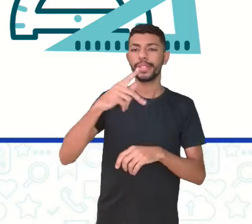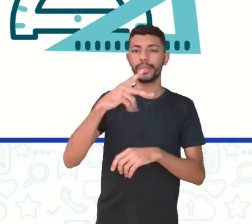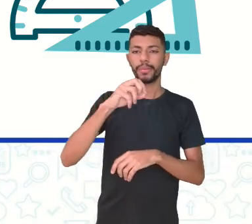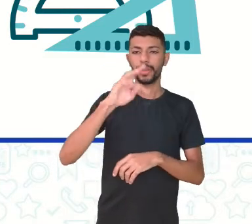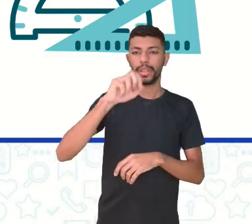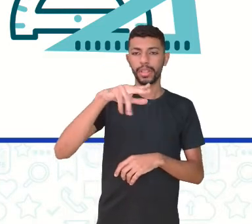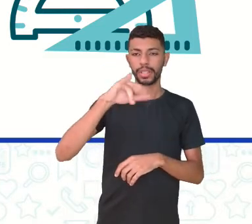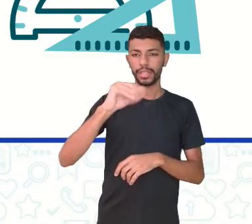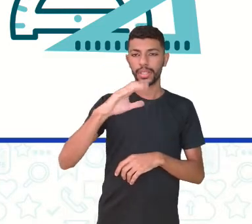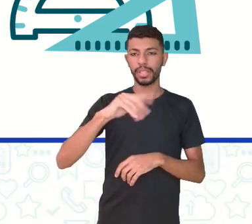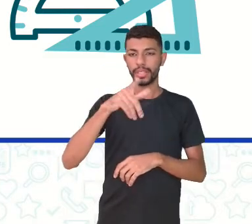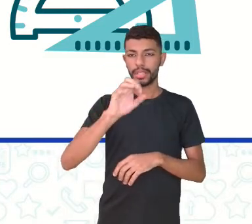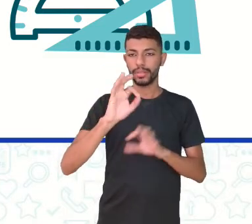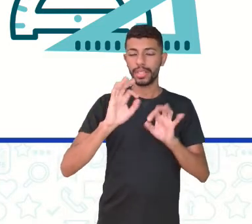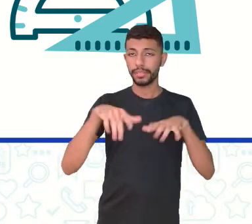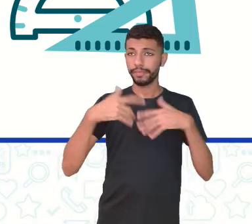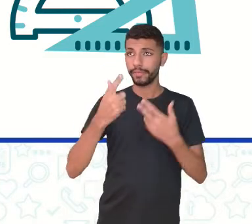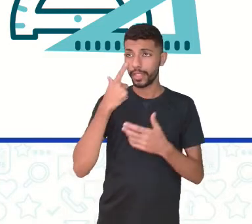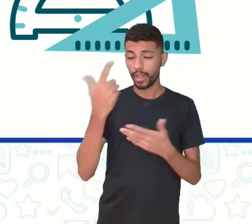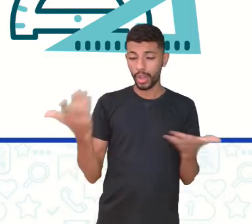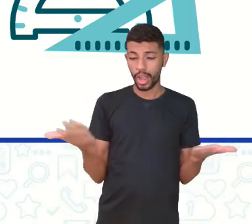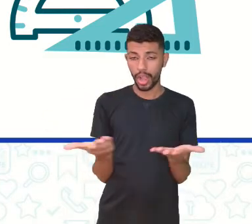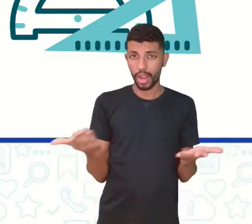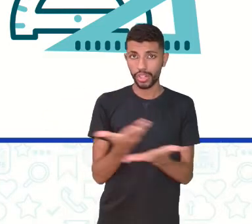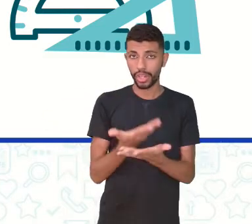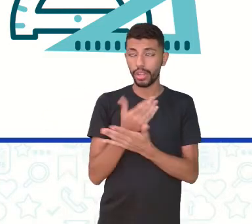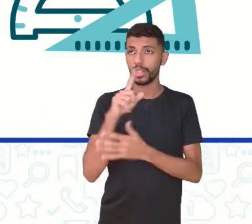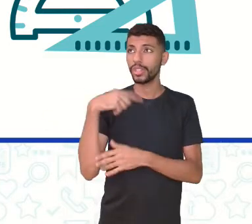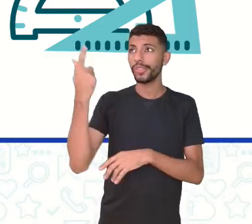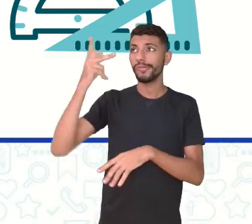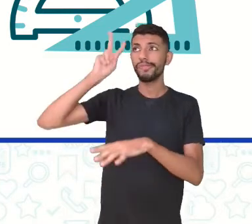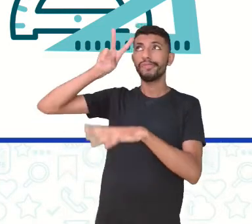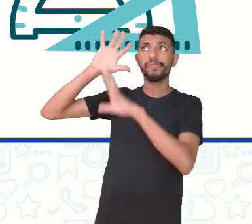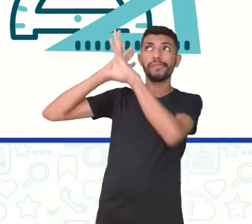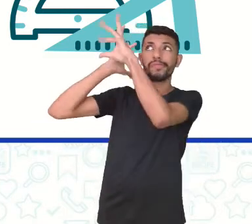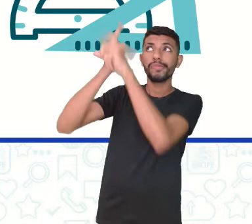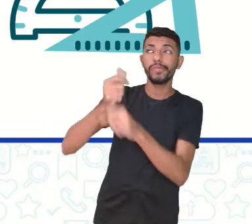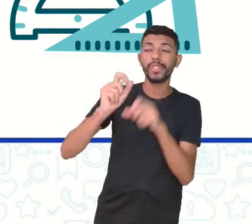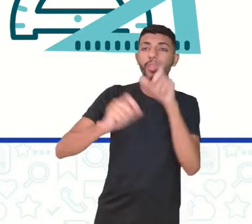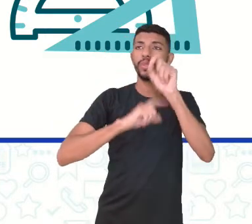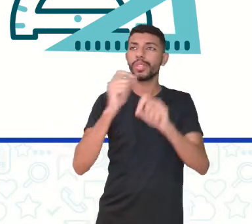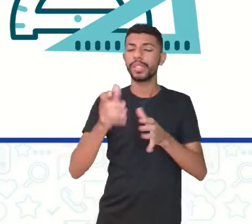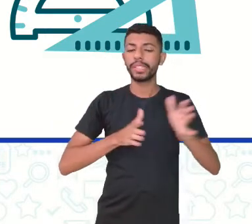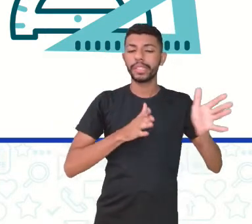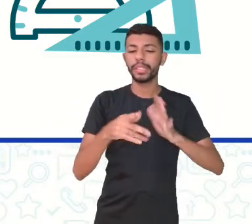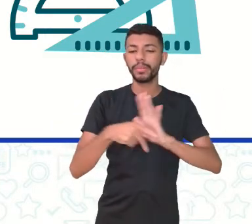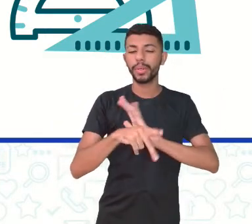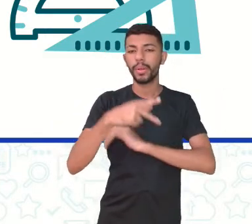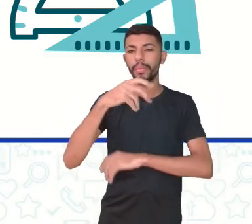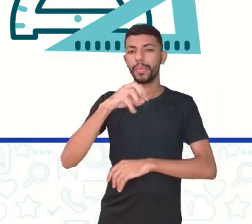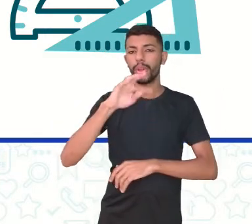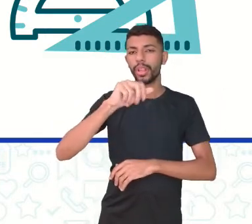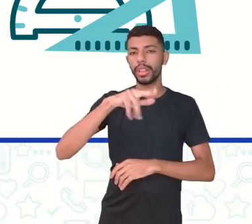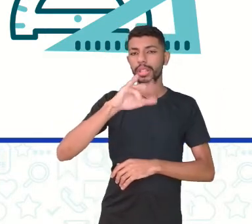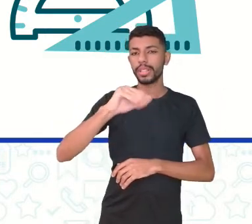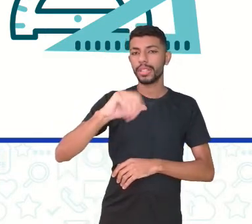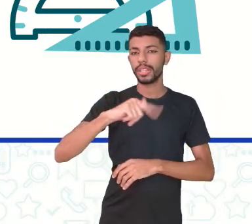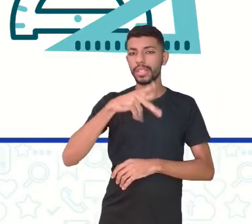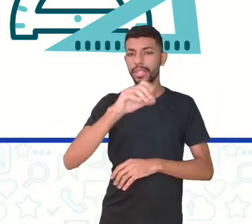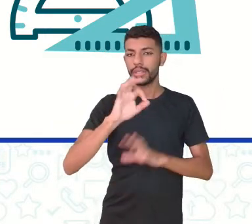potenciações, certo? Então, na aula de hoje, a gente vai relembrar essa parte aí da potenciação, certo? E vamos